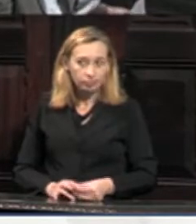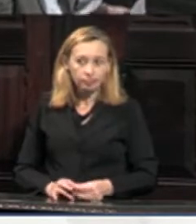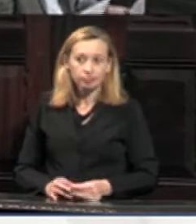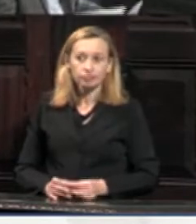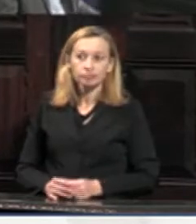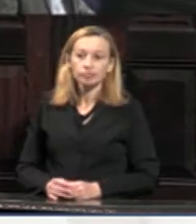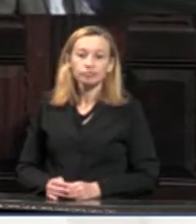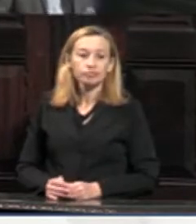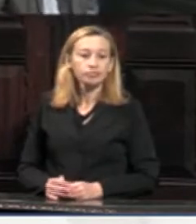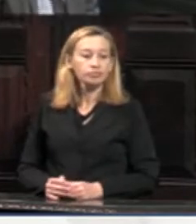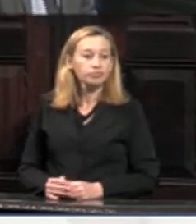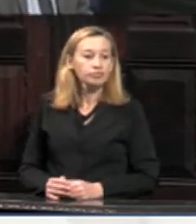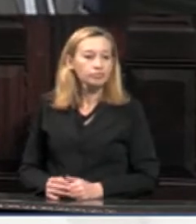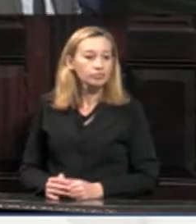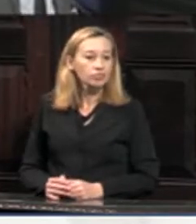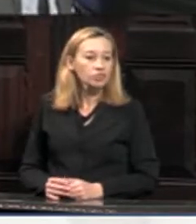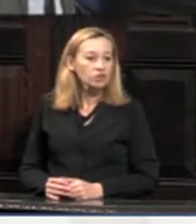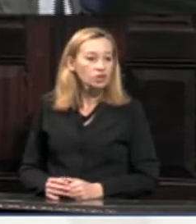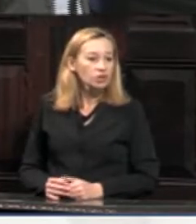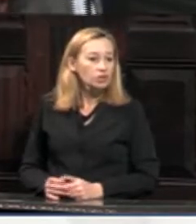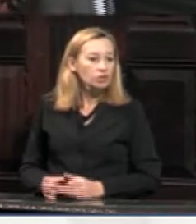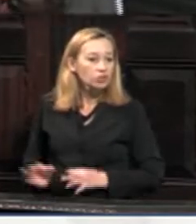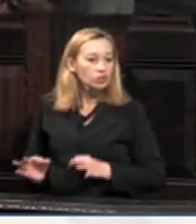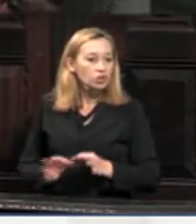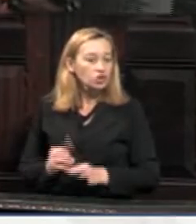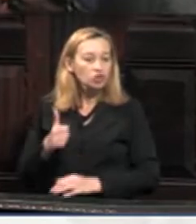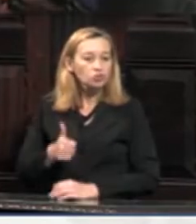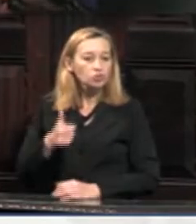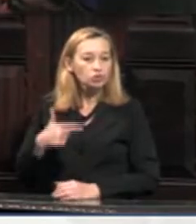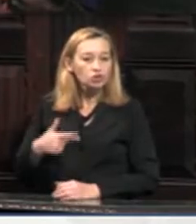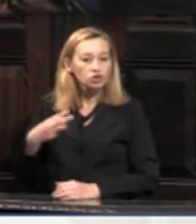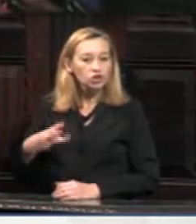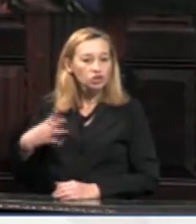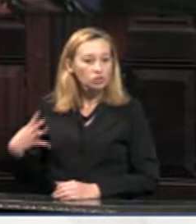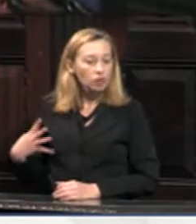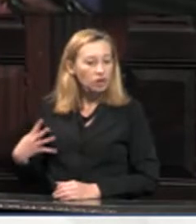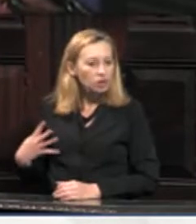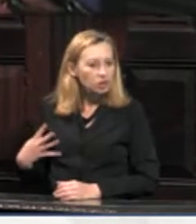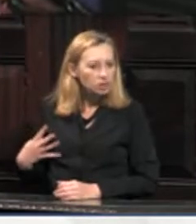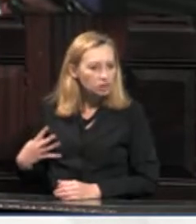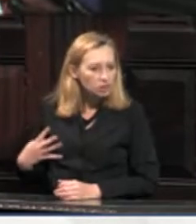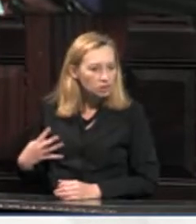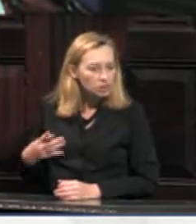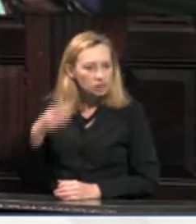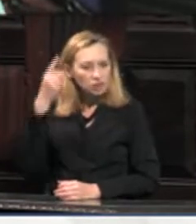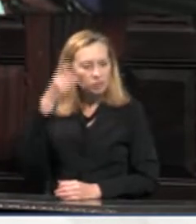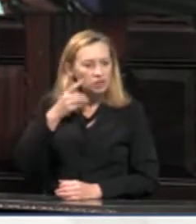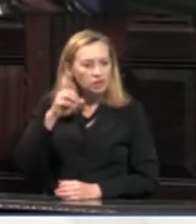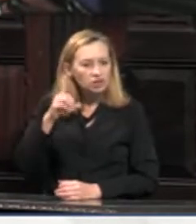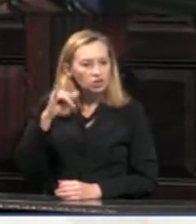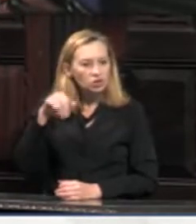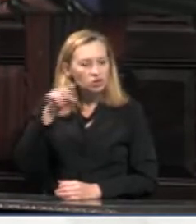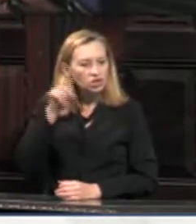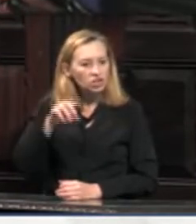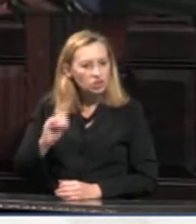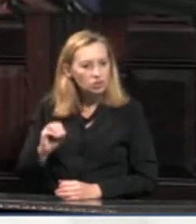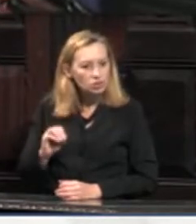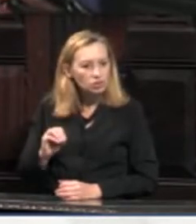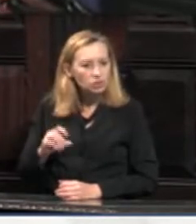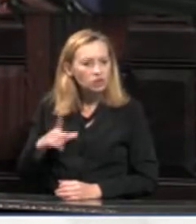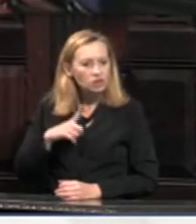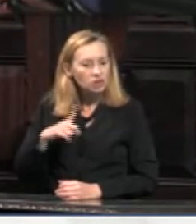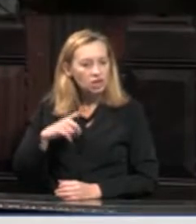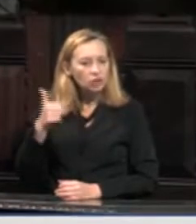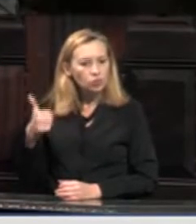O projeto tem o número 1234. Sobre O deputado Dionísio Lins tem o número